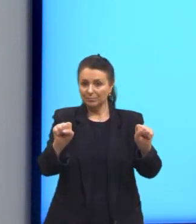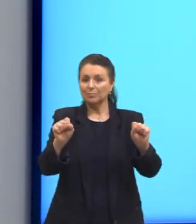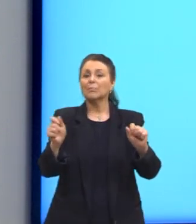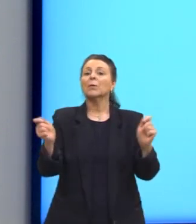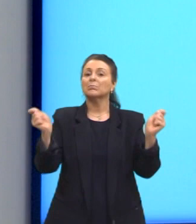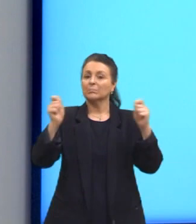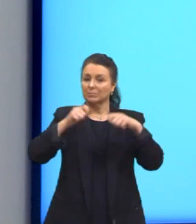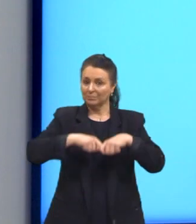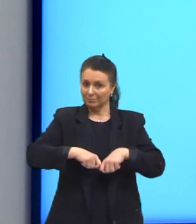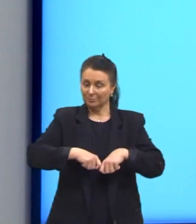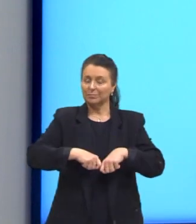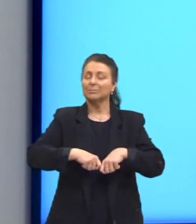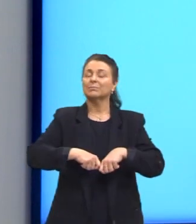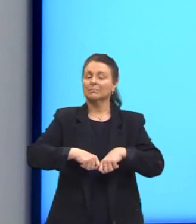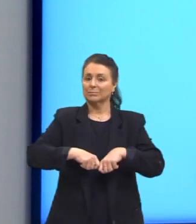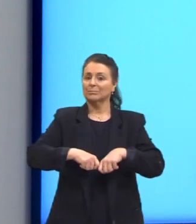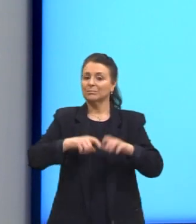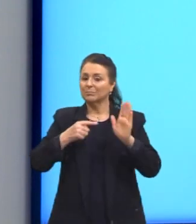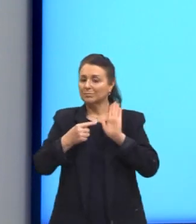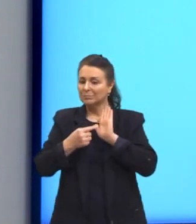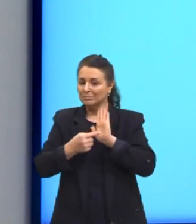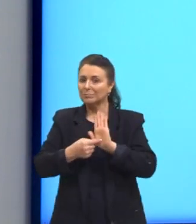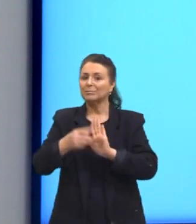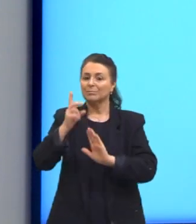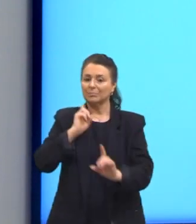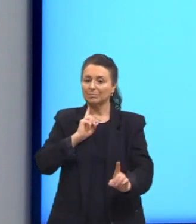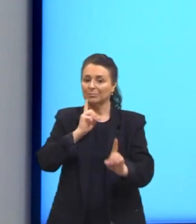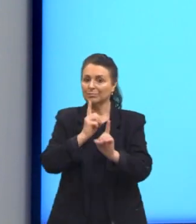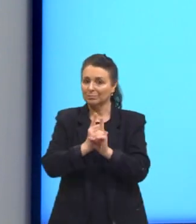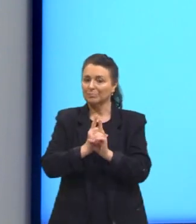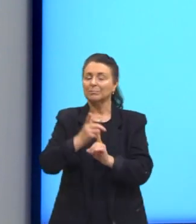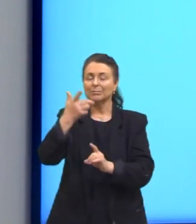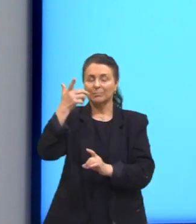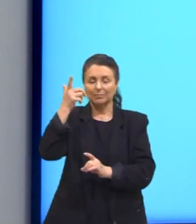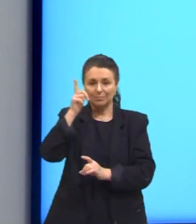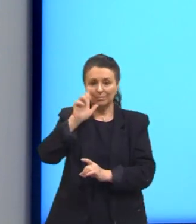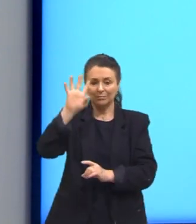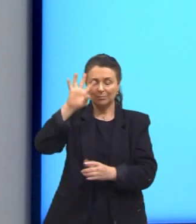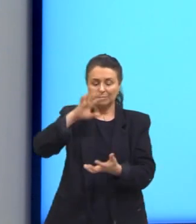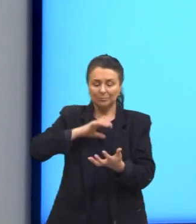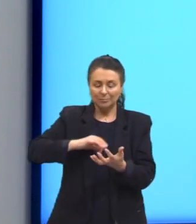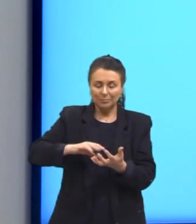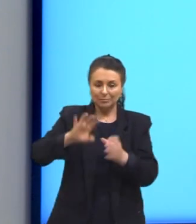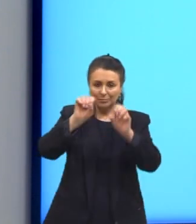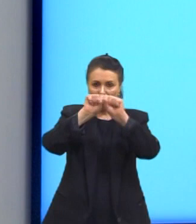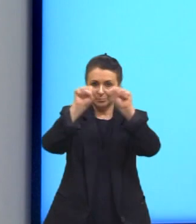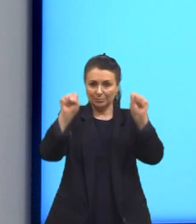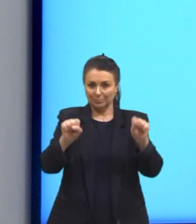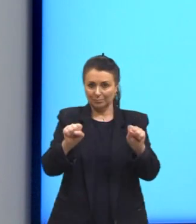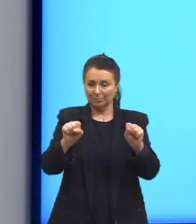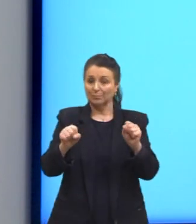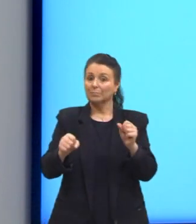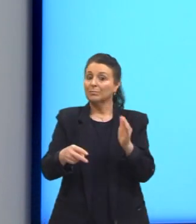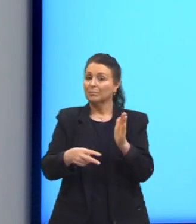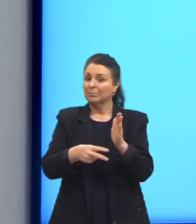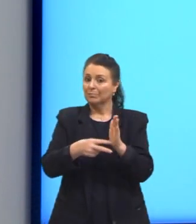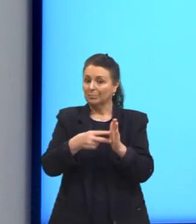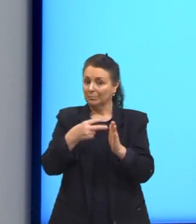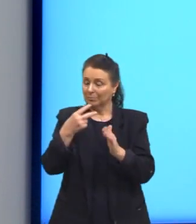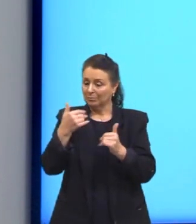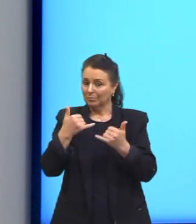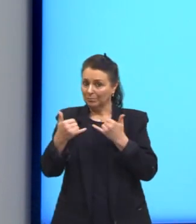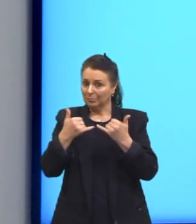possível e determinado. Eu consigo calcular o sistema. Agora, no segundo exemplo aqui, eu deixei